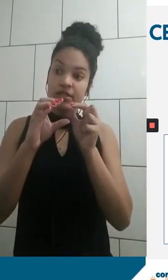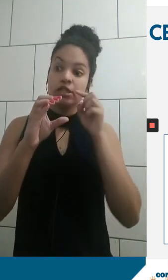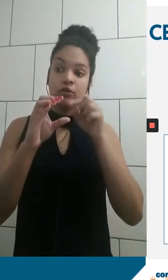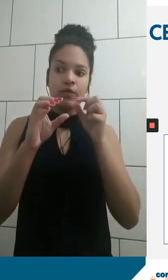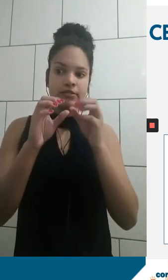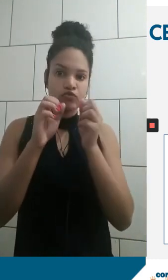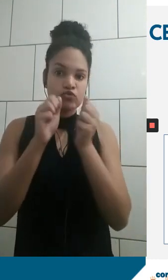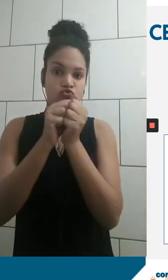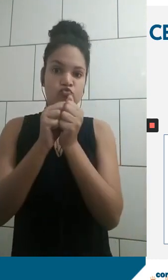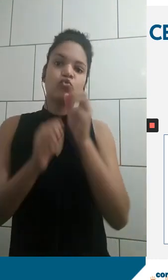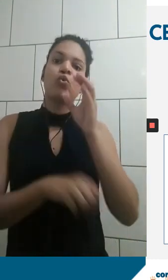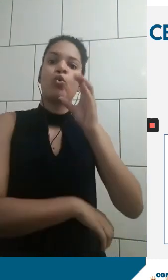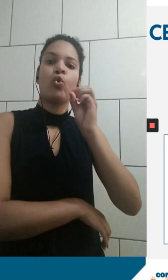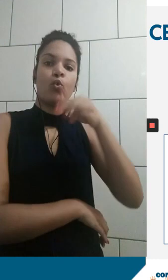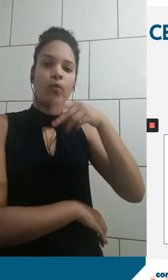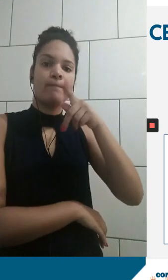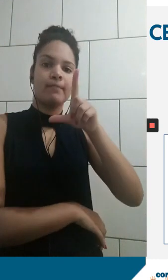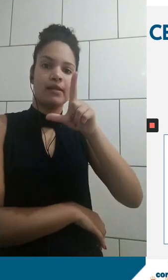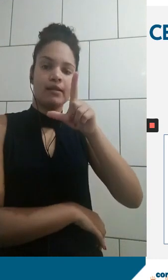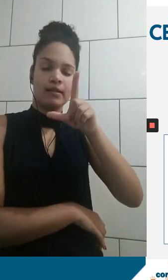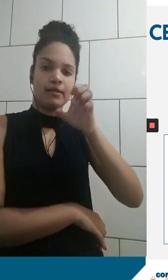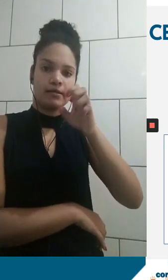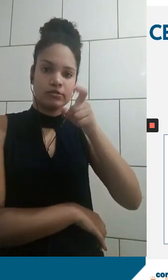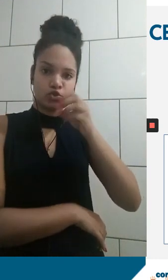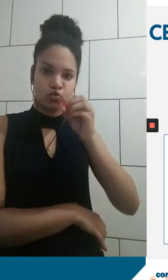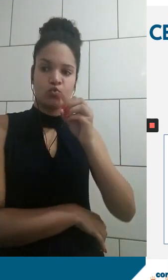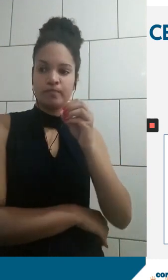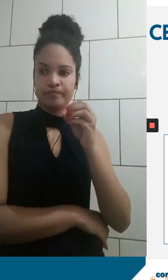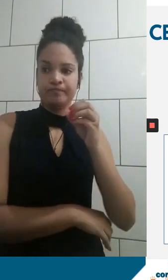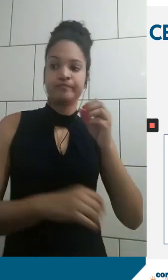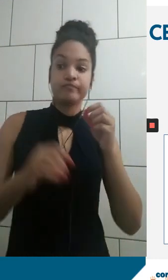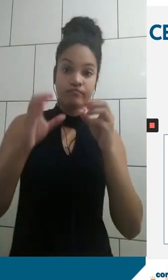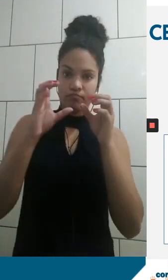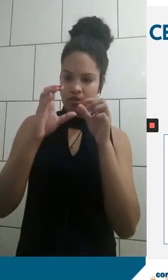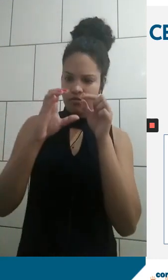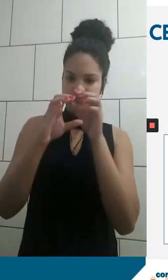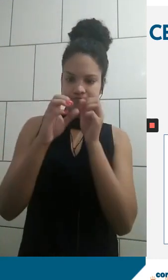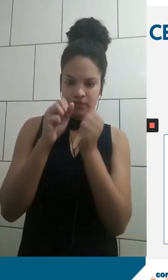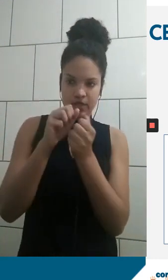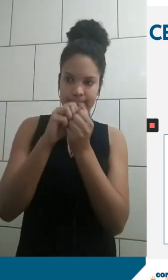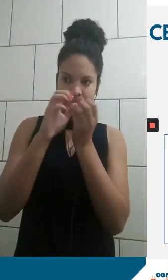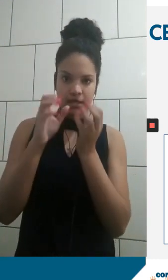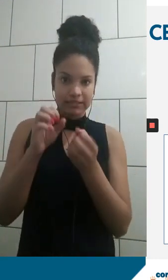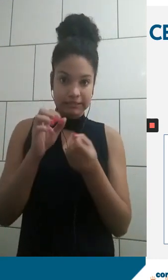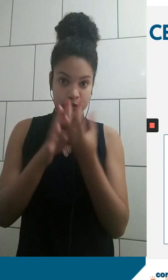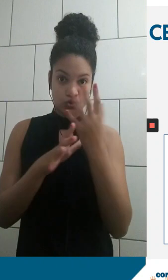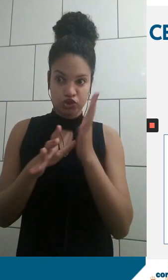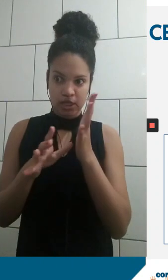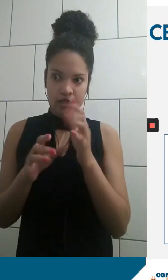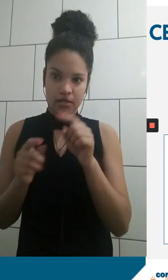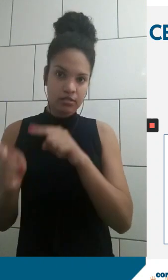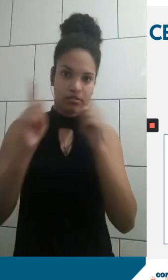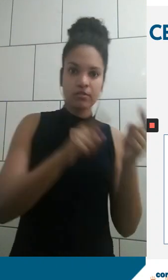complexo, após a reação ser desenvolvida, gera um produto. Um produto final, que